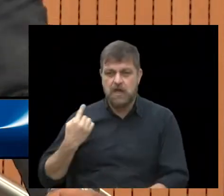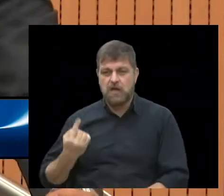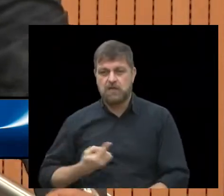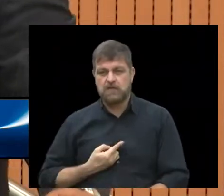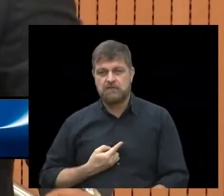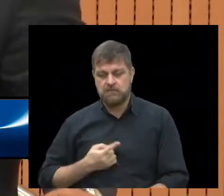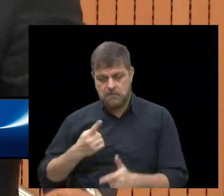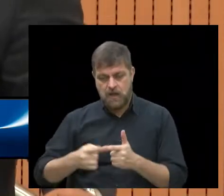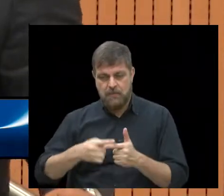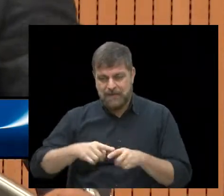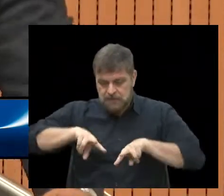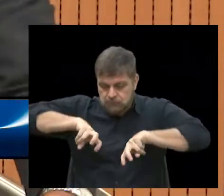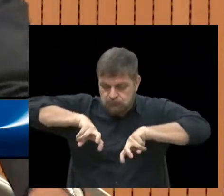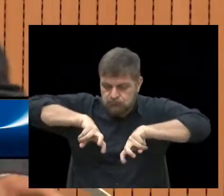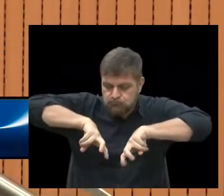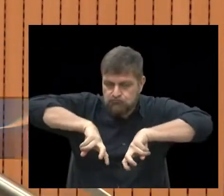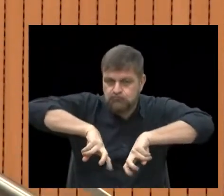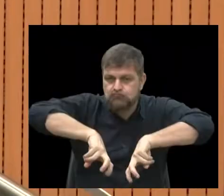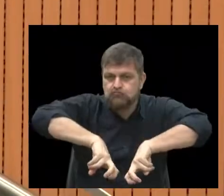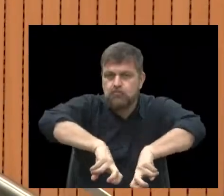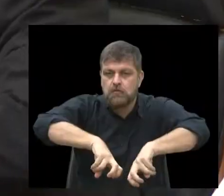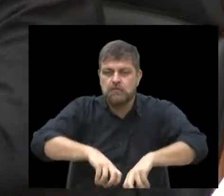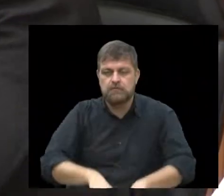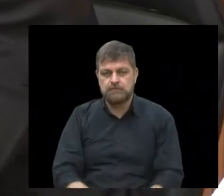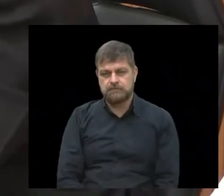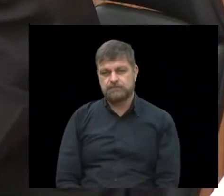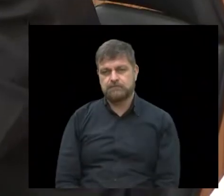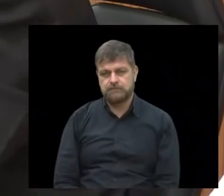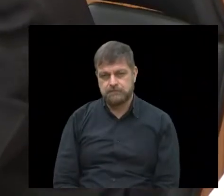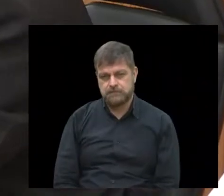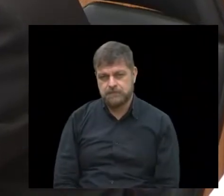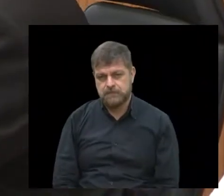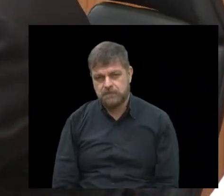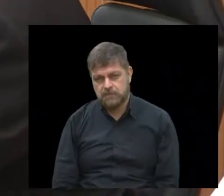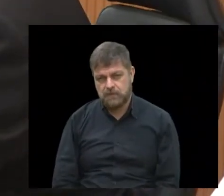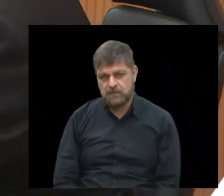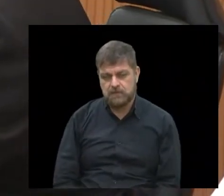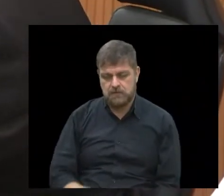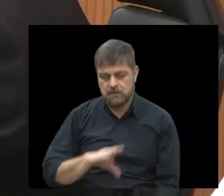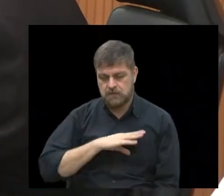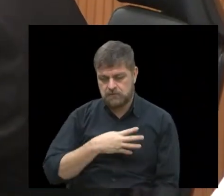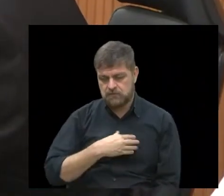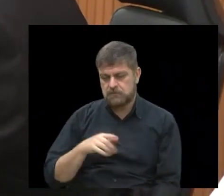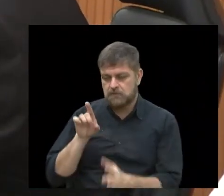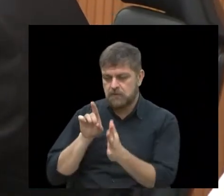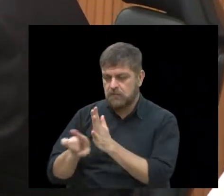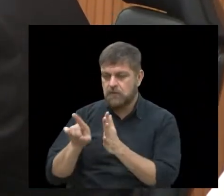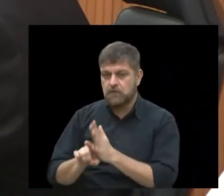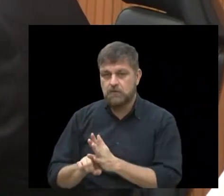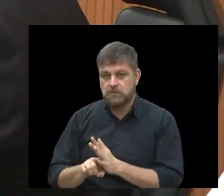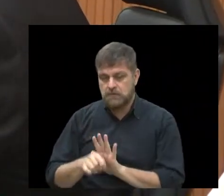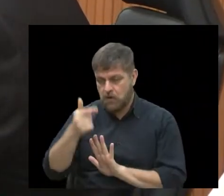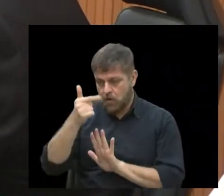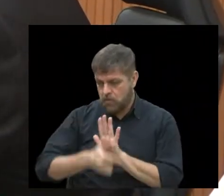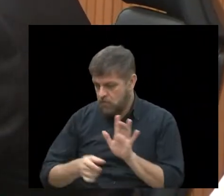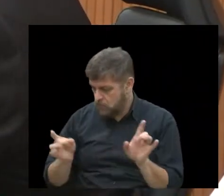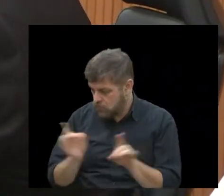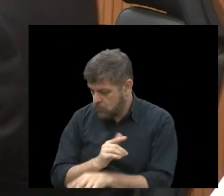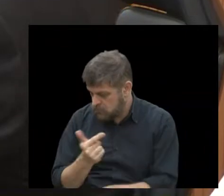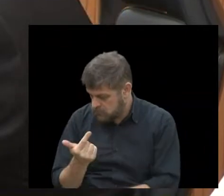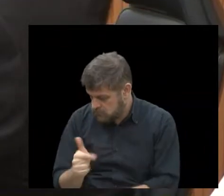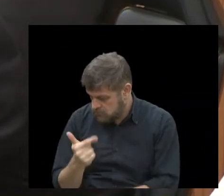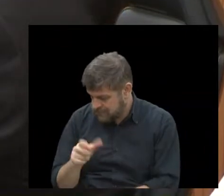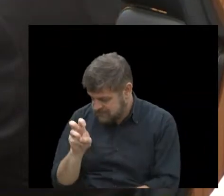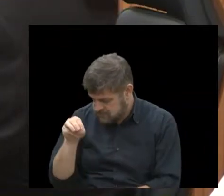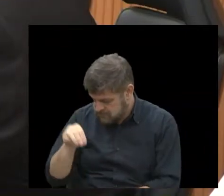raiz dos problemas. Muito obrigado. Obrigado, vereador Paulo Galtério. Vereador Campos Filho. Não havendo mais vereador no